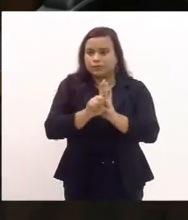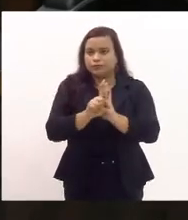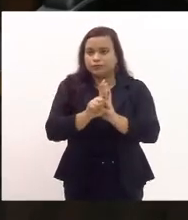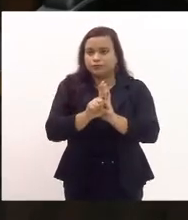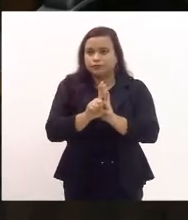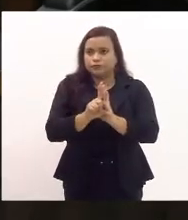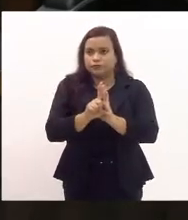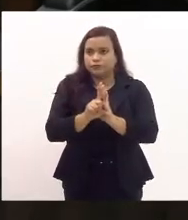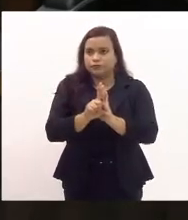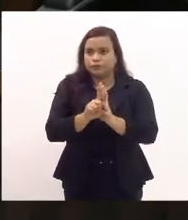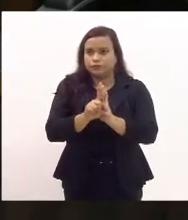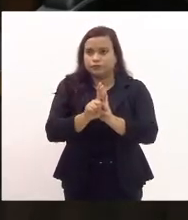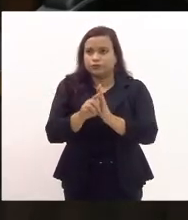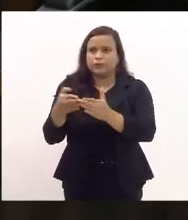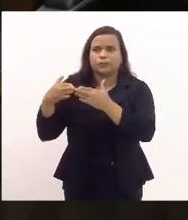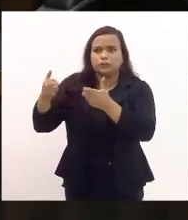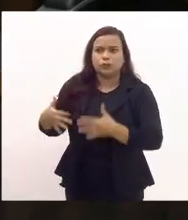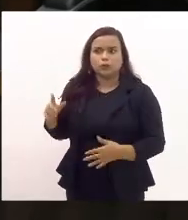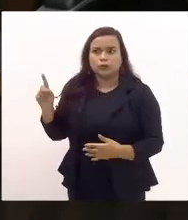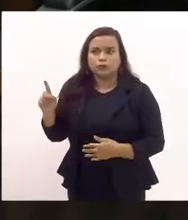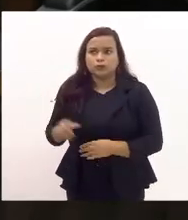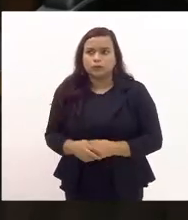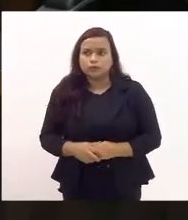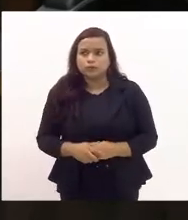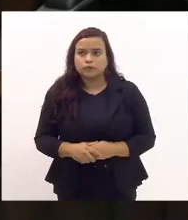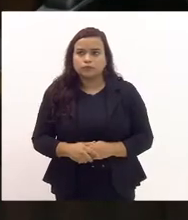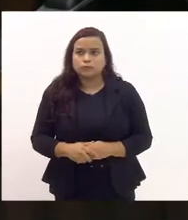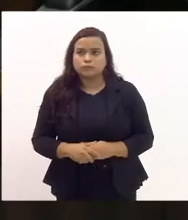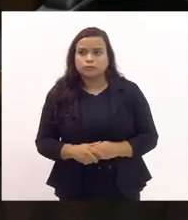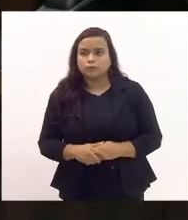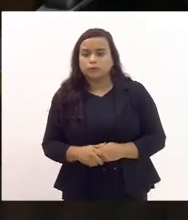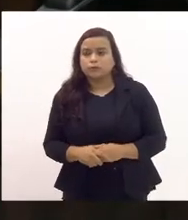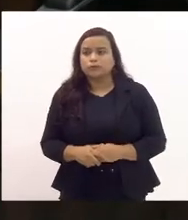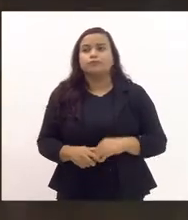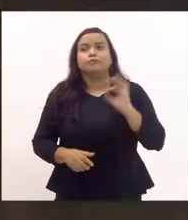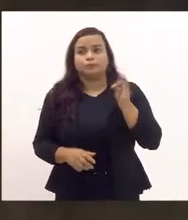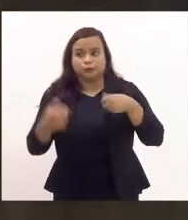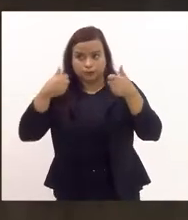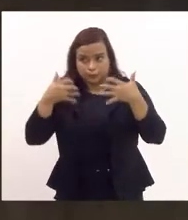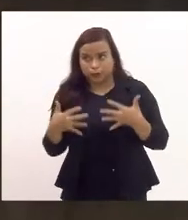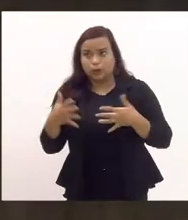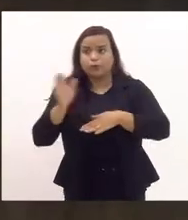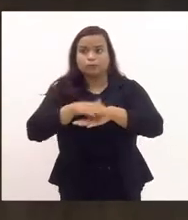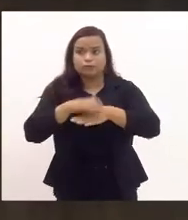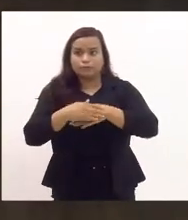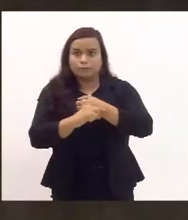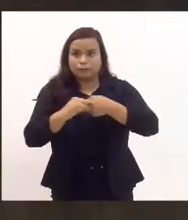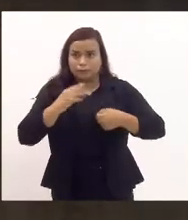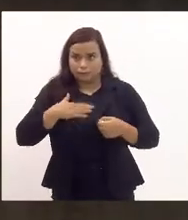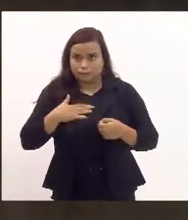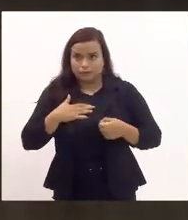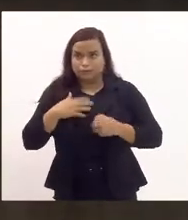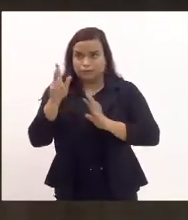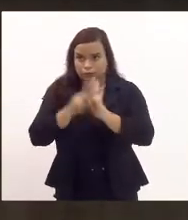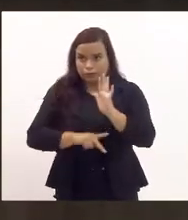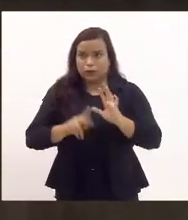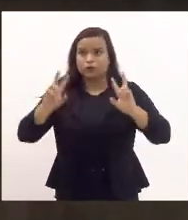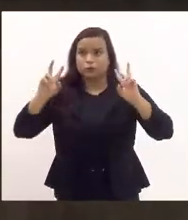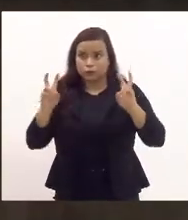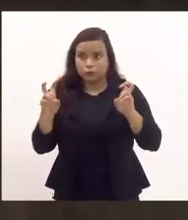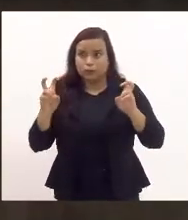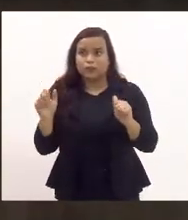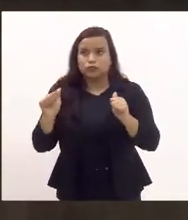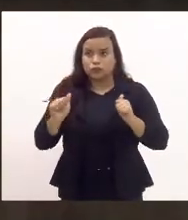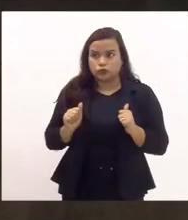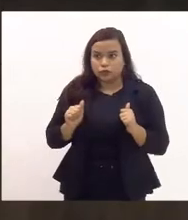lei questão de ordem é cantada ainda pouco por vossa excelência' de minha autoria que dispõe sobre o